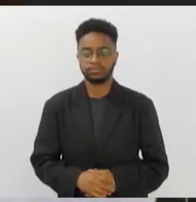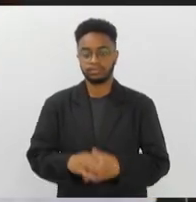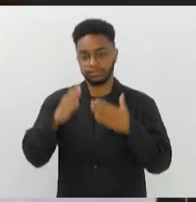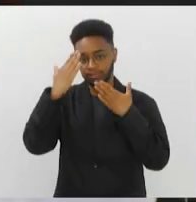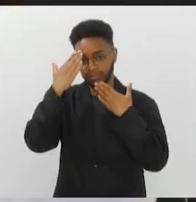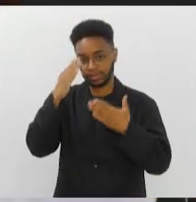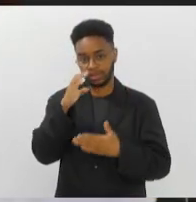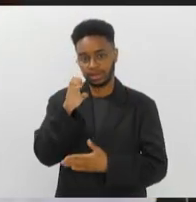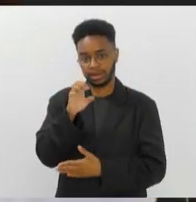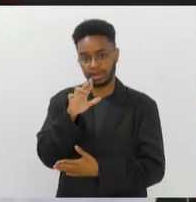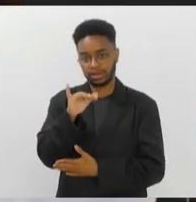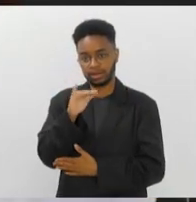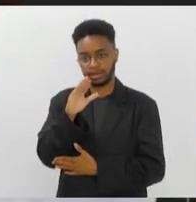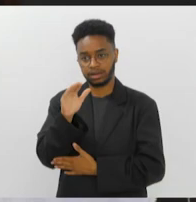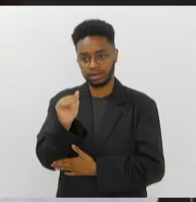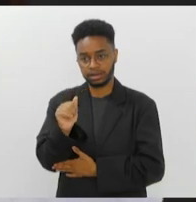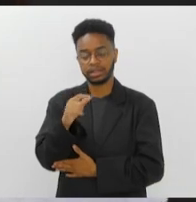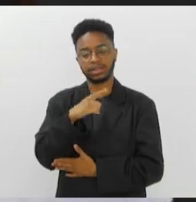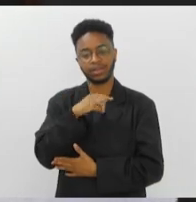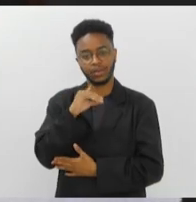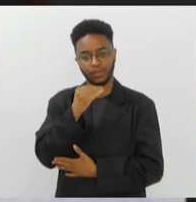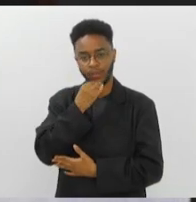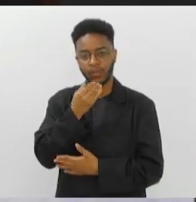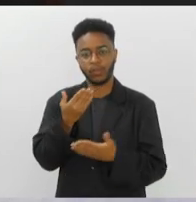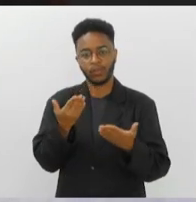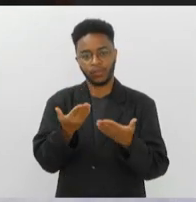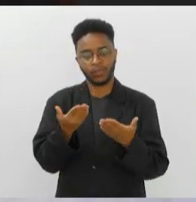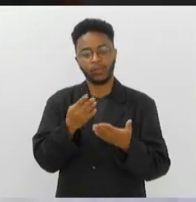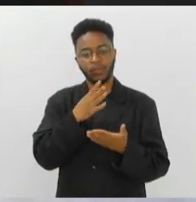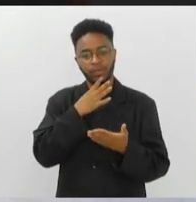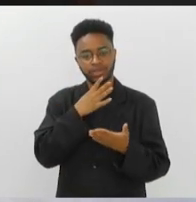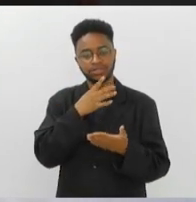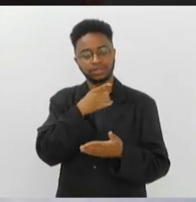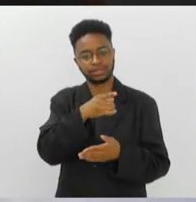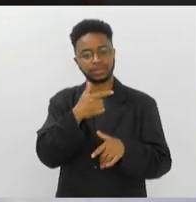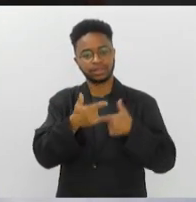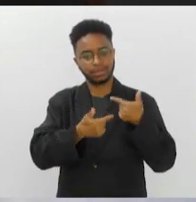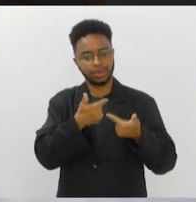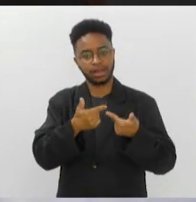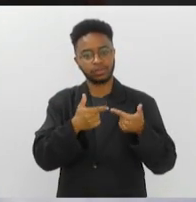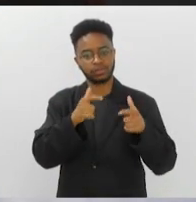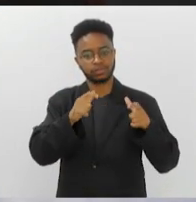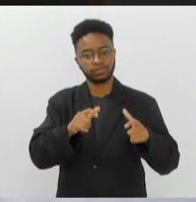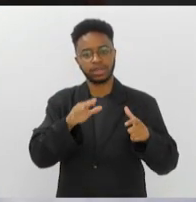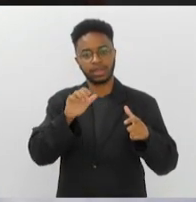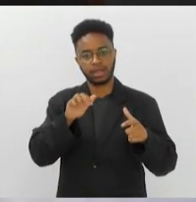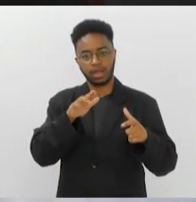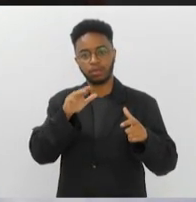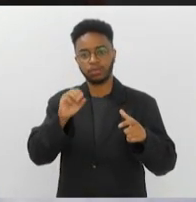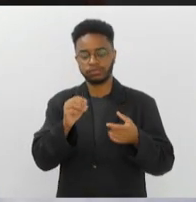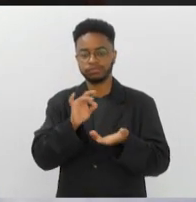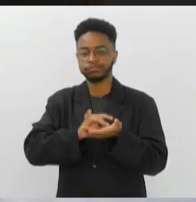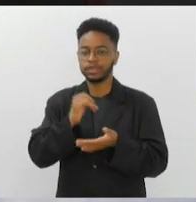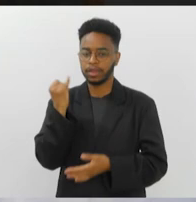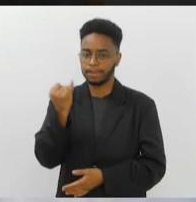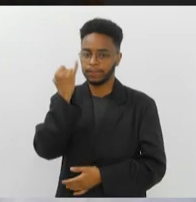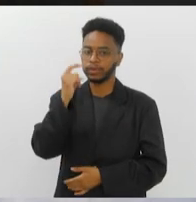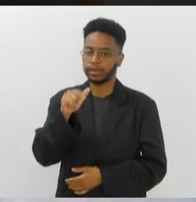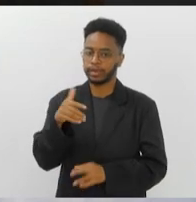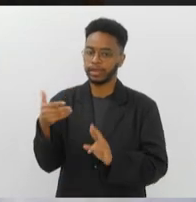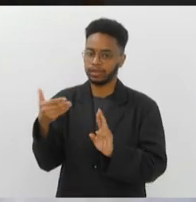Obrigado, Érica. Tive a oportunidade de conhecer o trabalho que vocês fazem lá em Carmo, realmente um trabalho muito importante, de